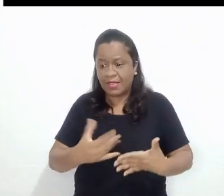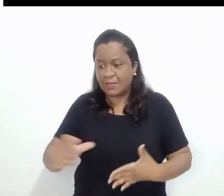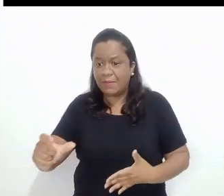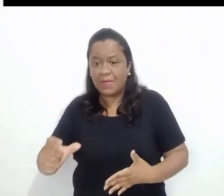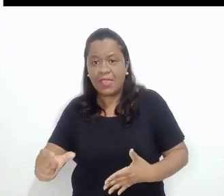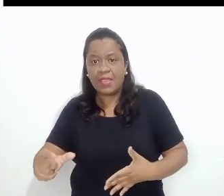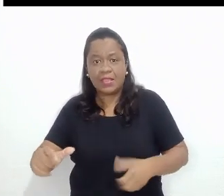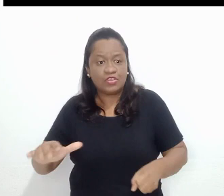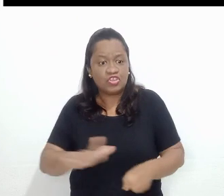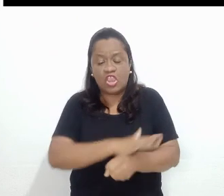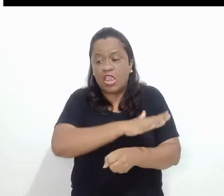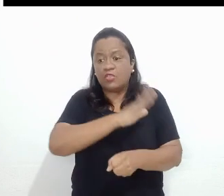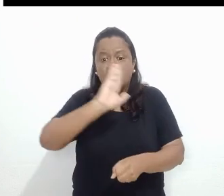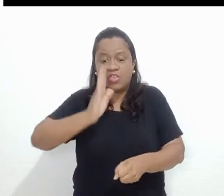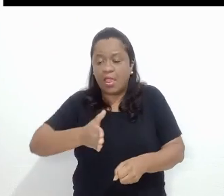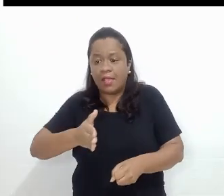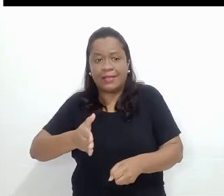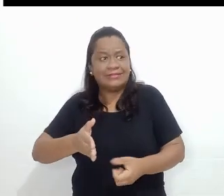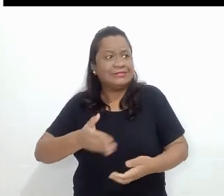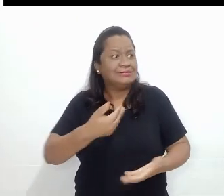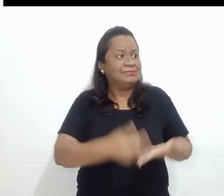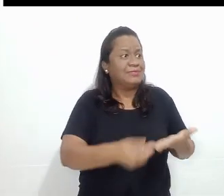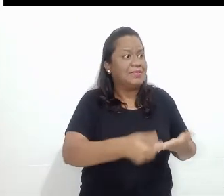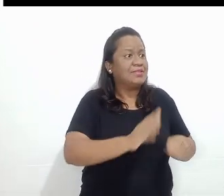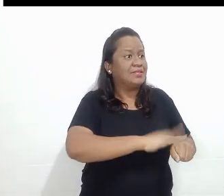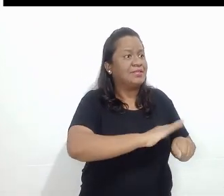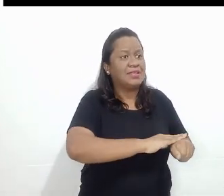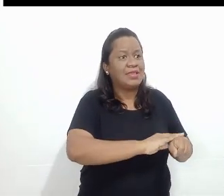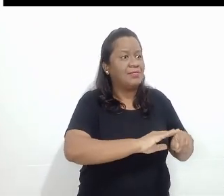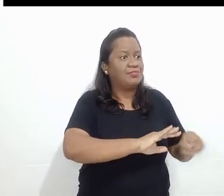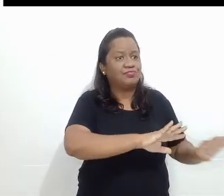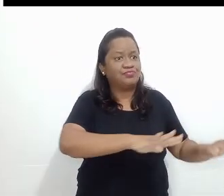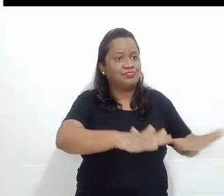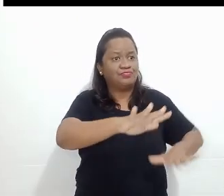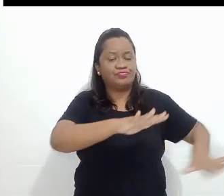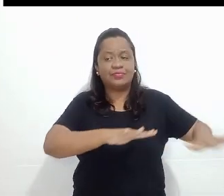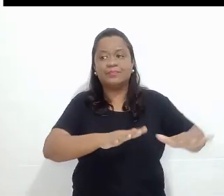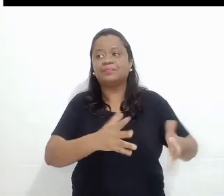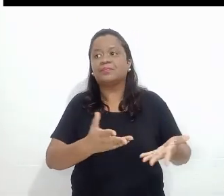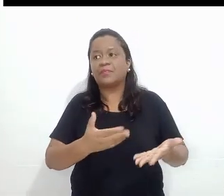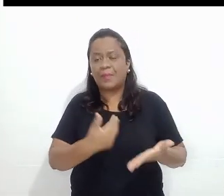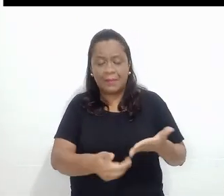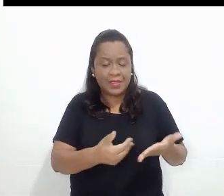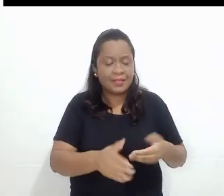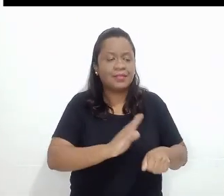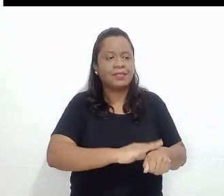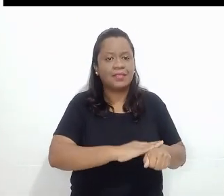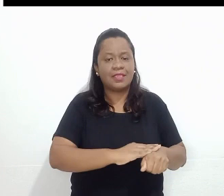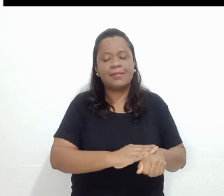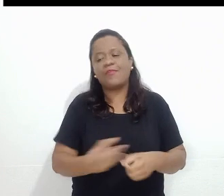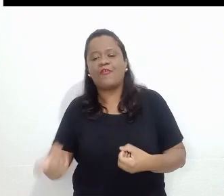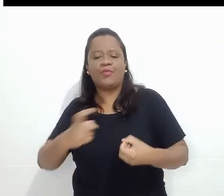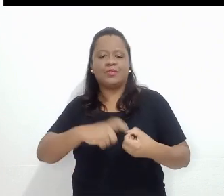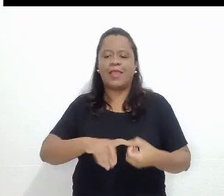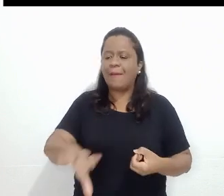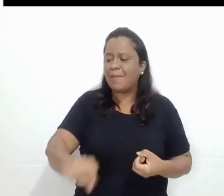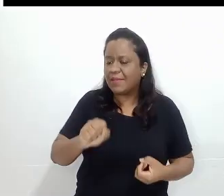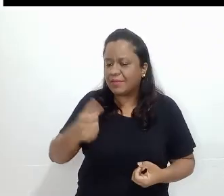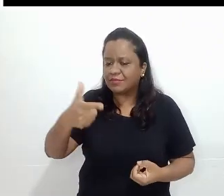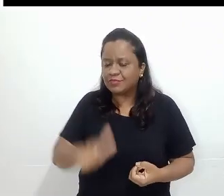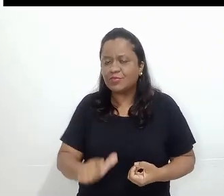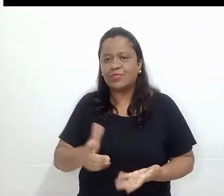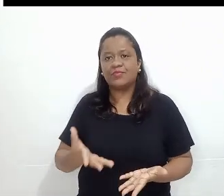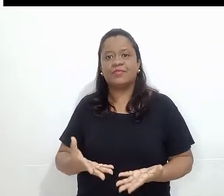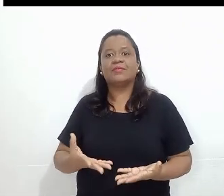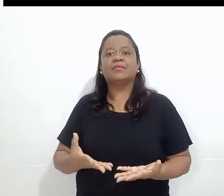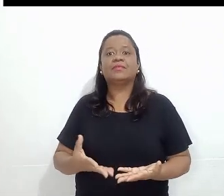perder tempo todo mundo. Entendeu? Se ele pega uma bateria que está vazia, vai perder tempo todo mundo. O cara tem que voltar a pegar de novo e tal. Então,